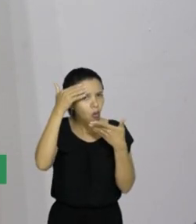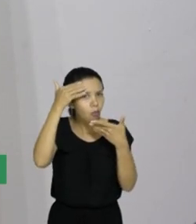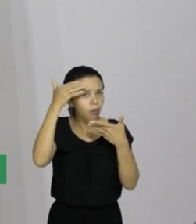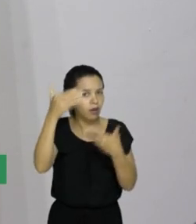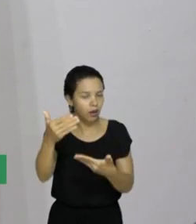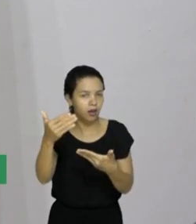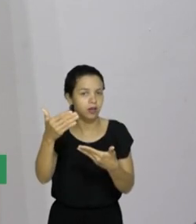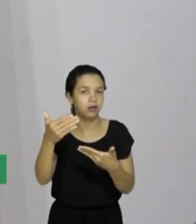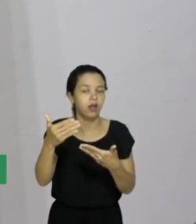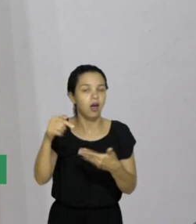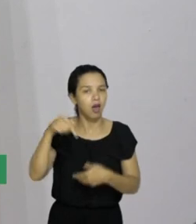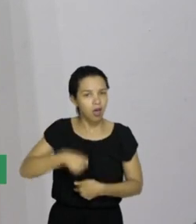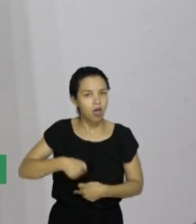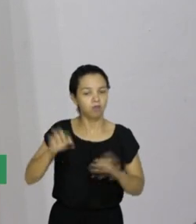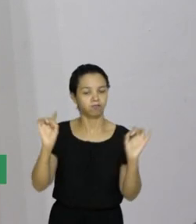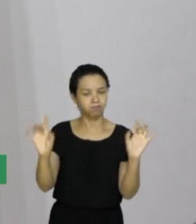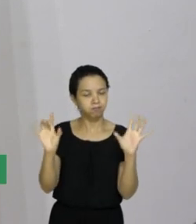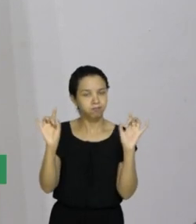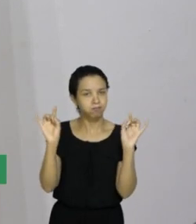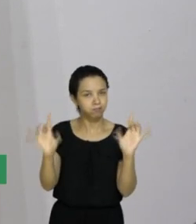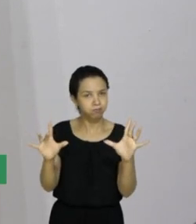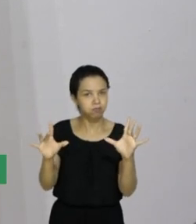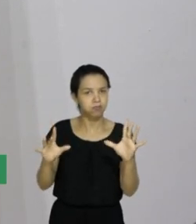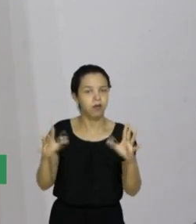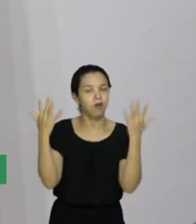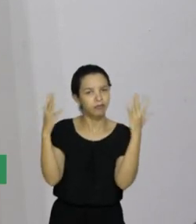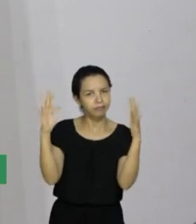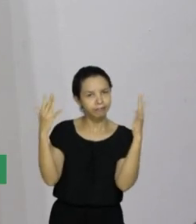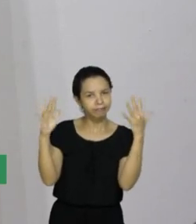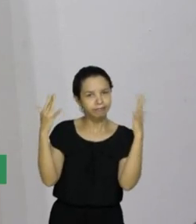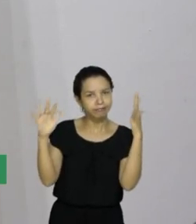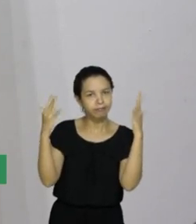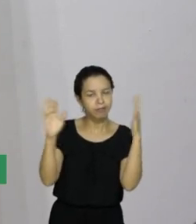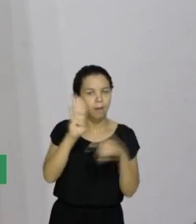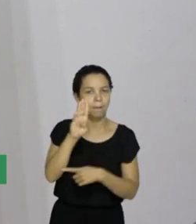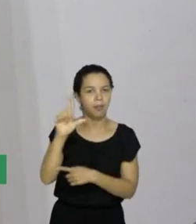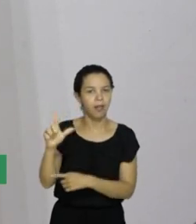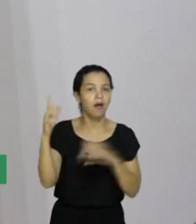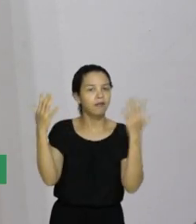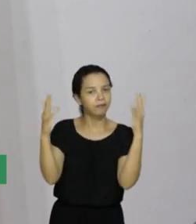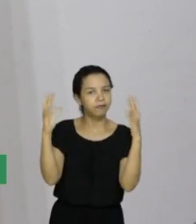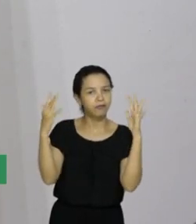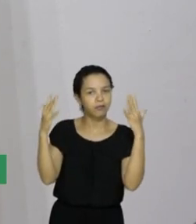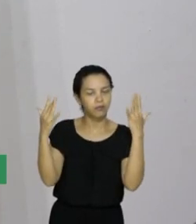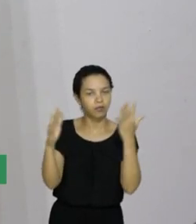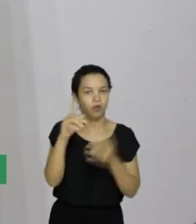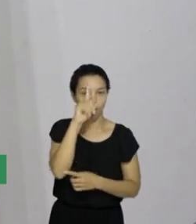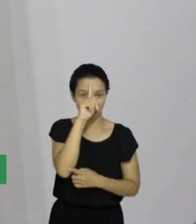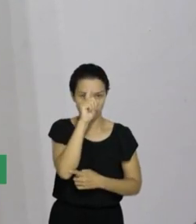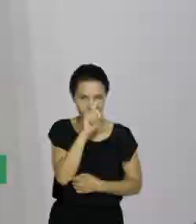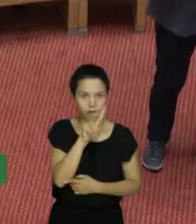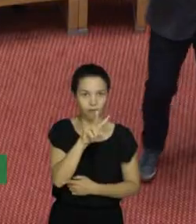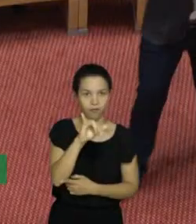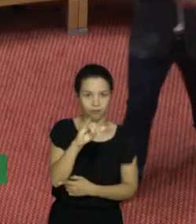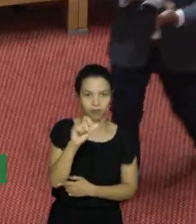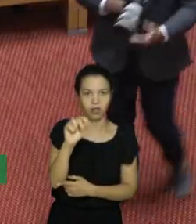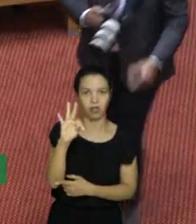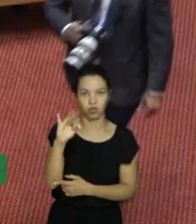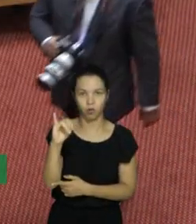por essa oportunidade viva Blumenau vivo hospital de Vila Itoupava